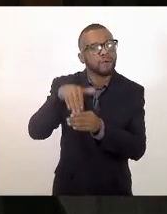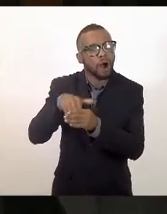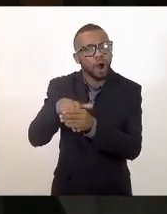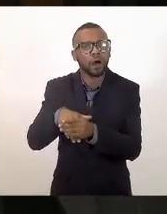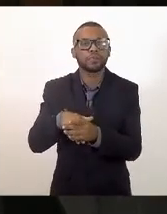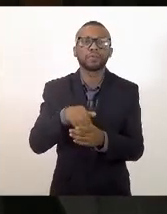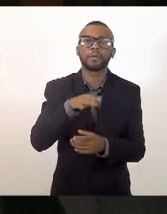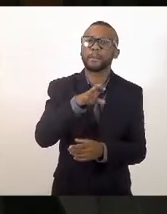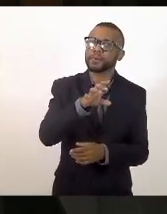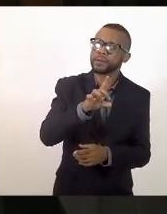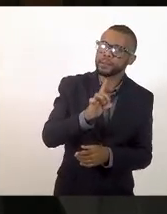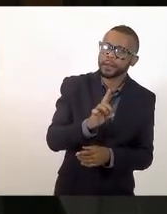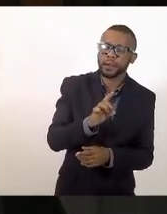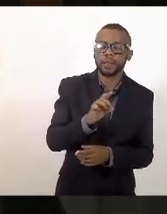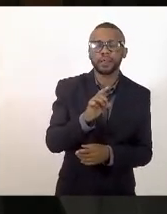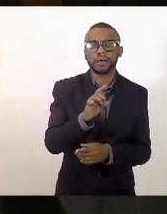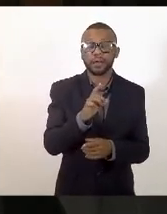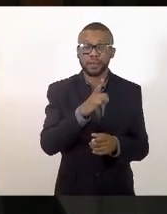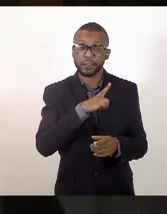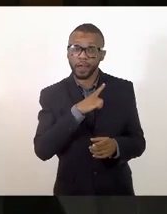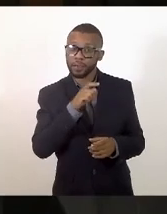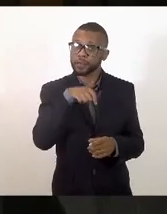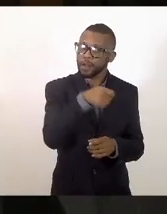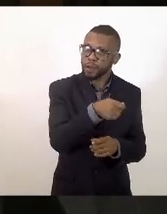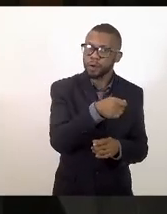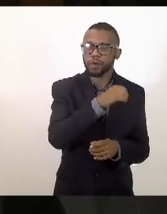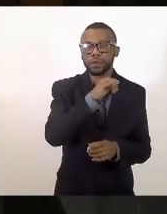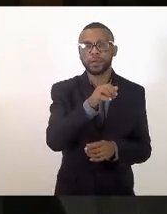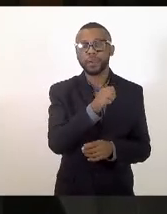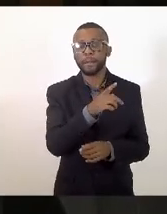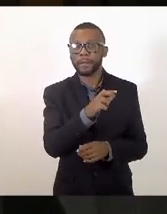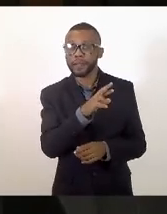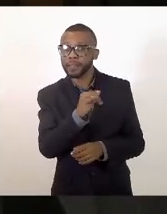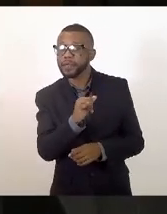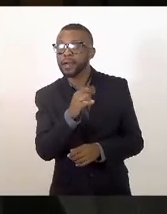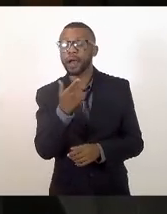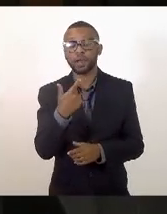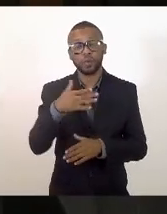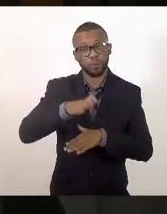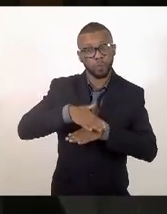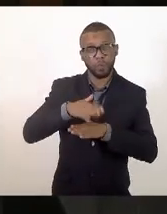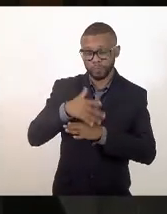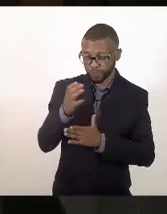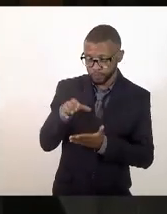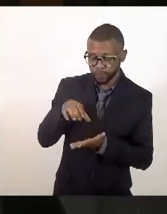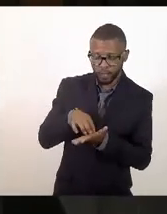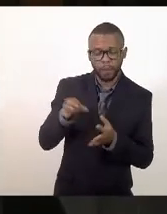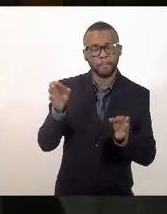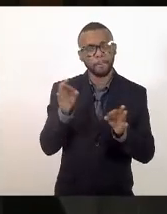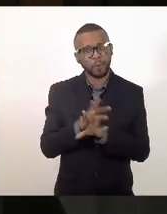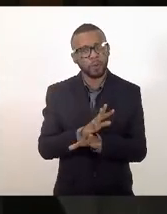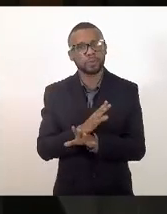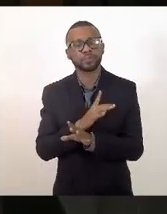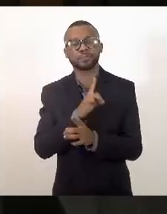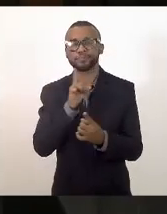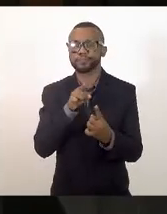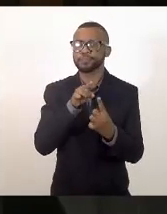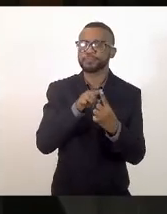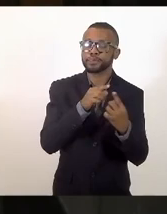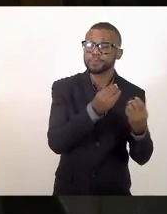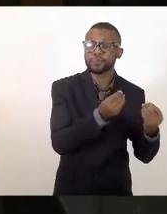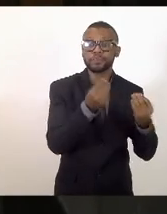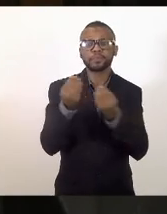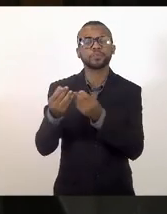Fluminense, onde está Japeri. E aí o meu gabinete prontamente oficiou ao Tribunal de Contas